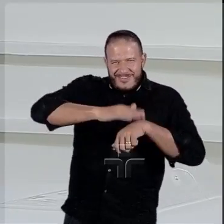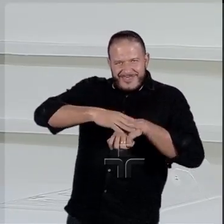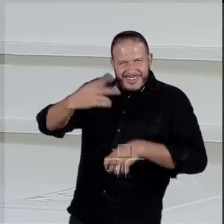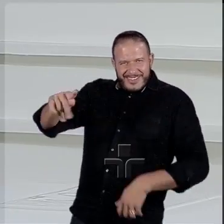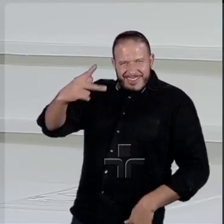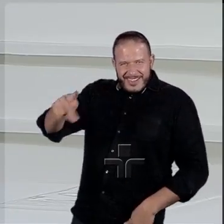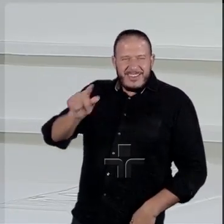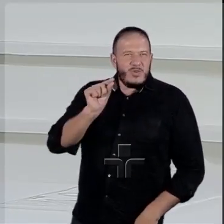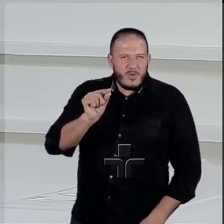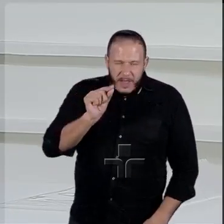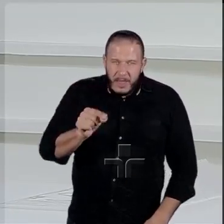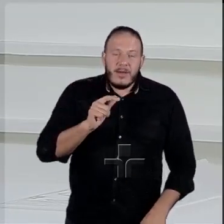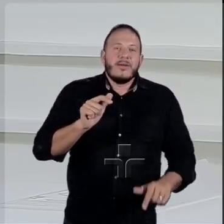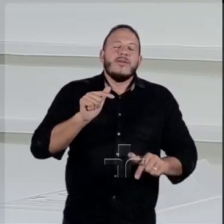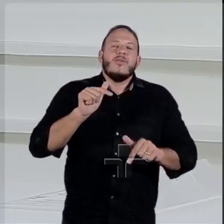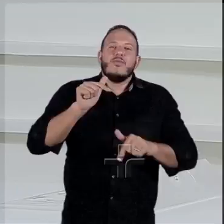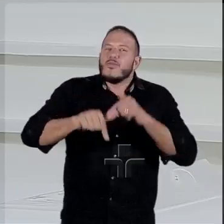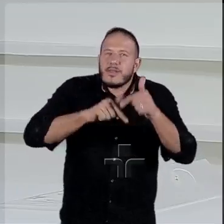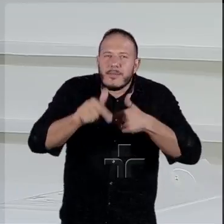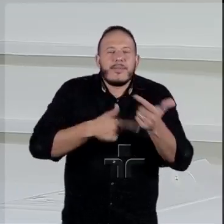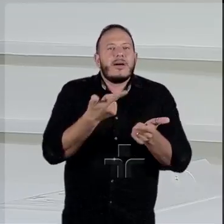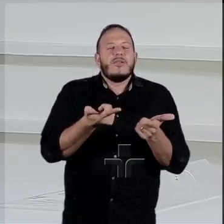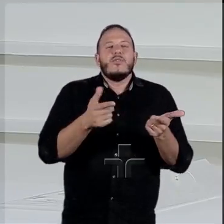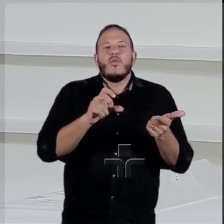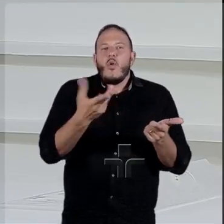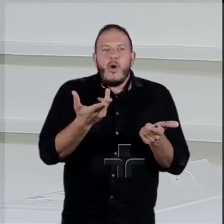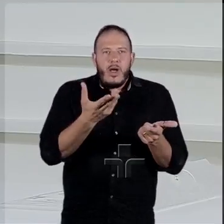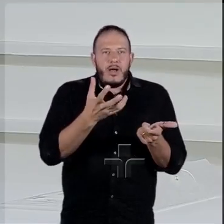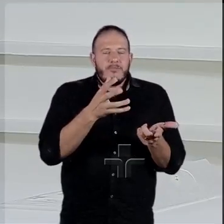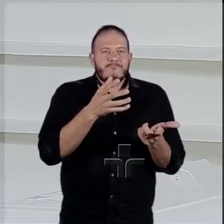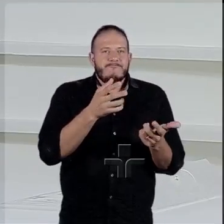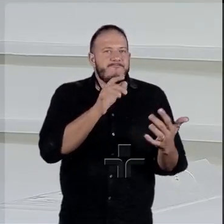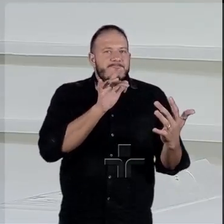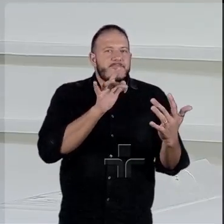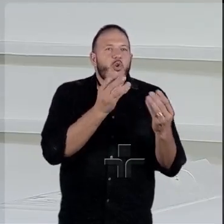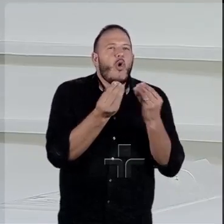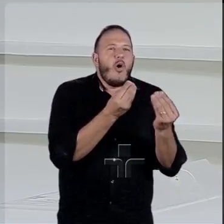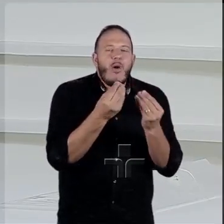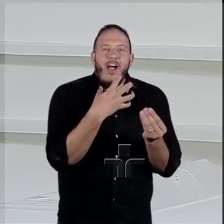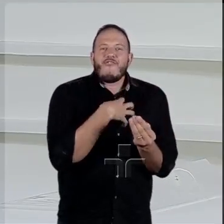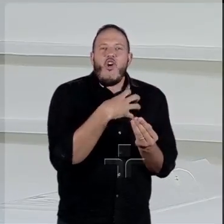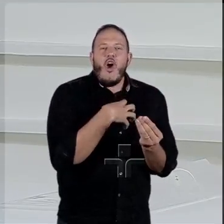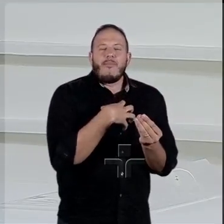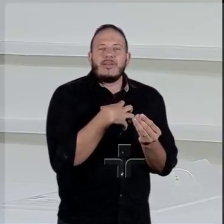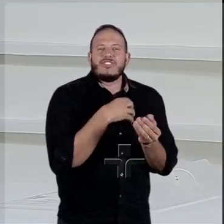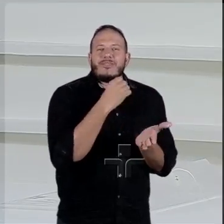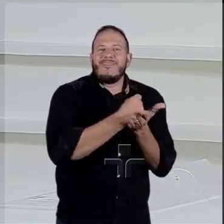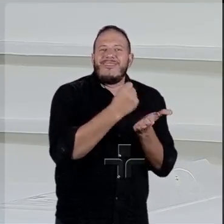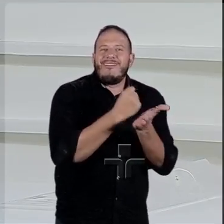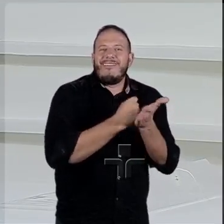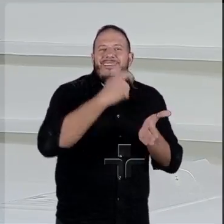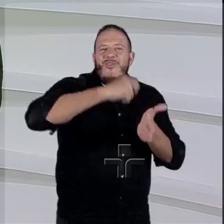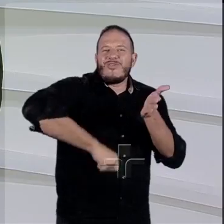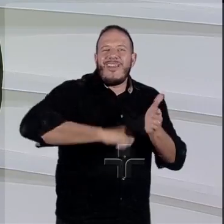o trabalho, digamos, a instituição, a relação de trabalho está mudando. E cada